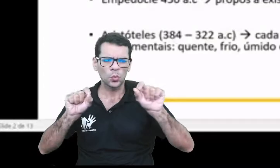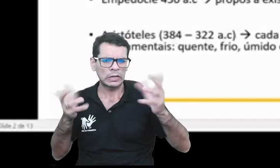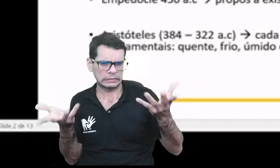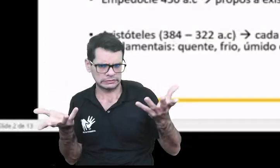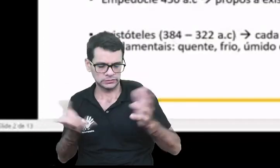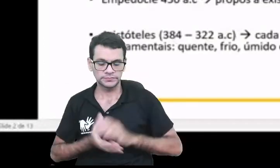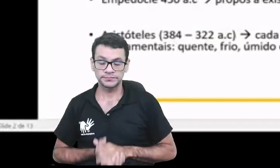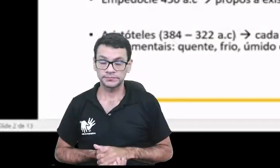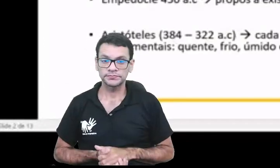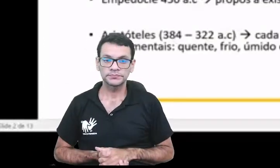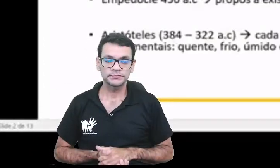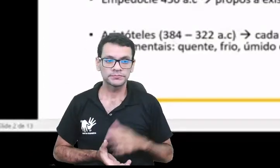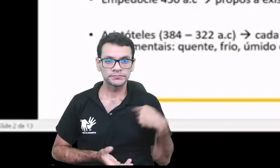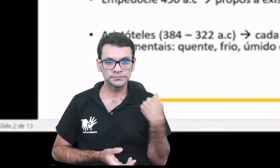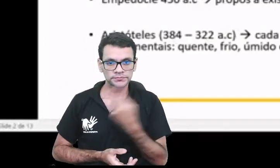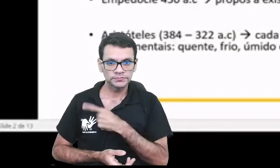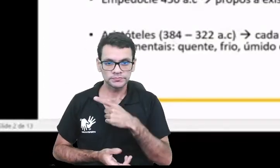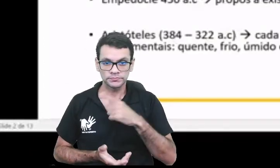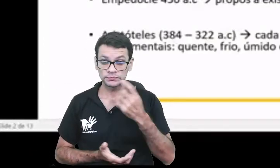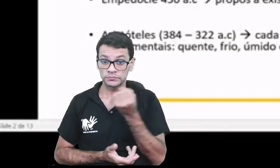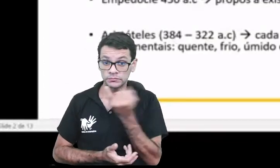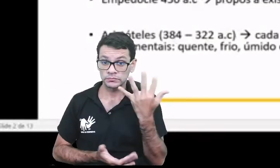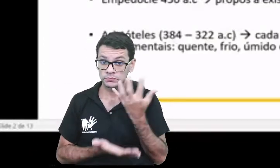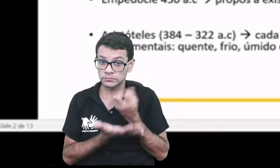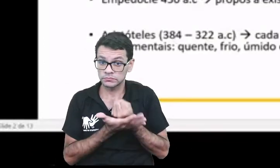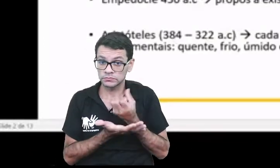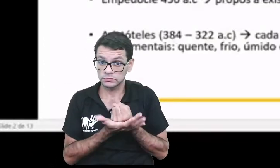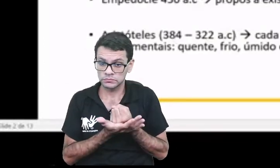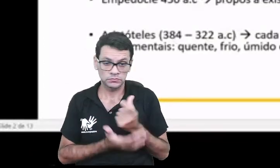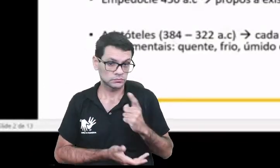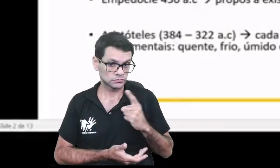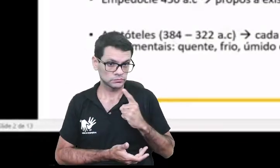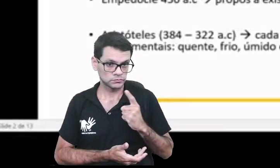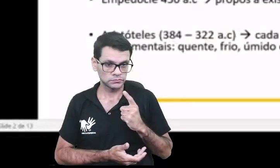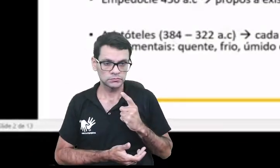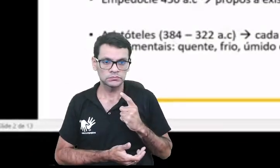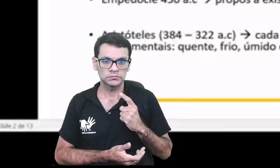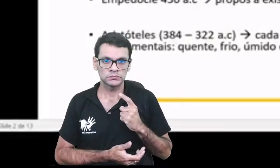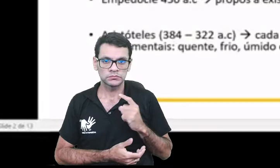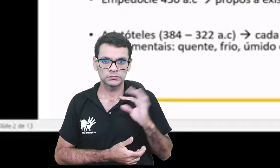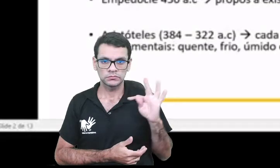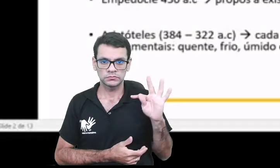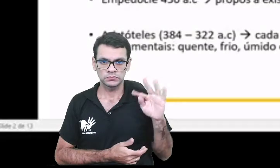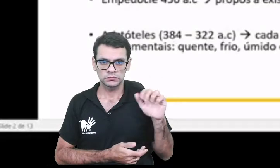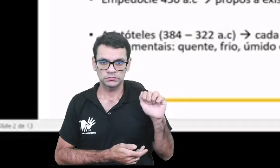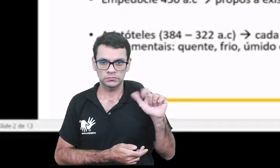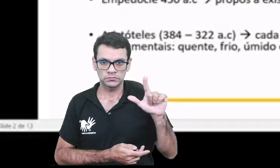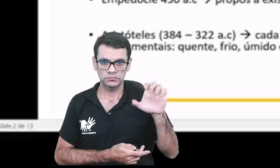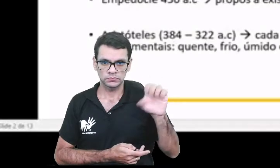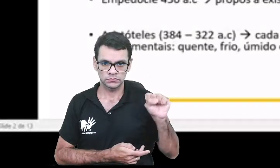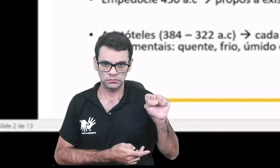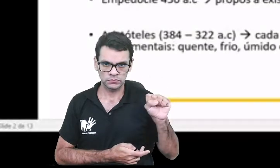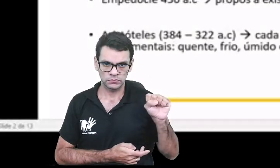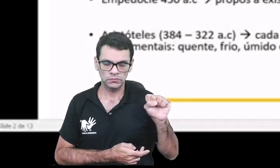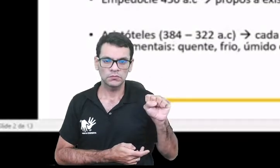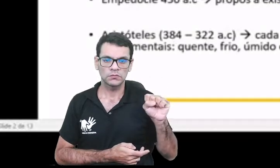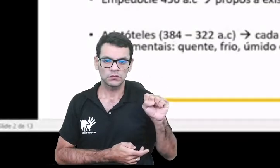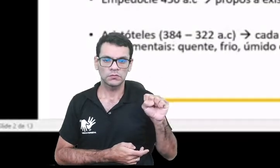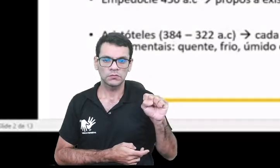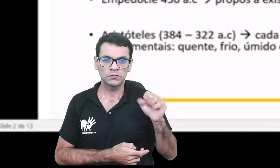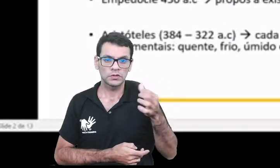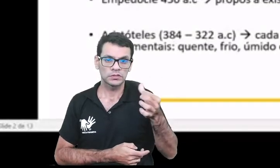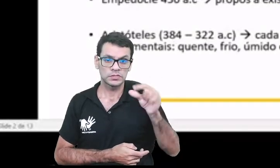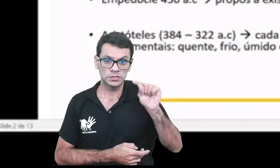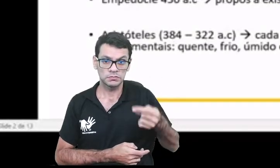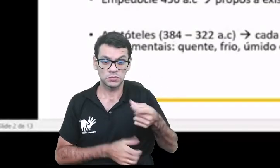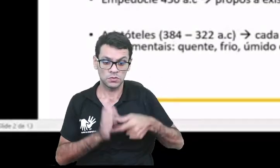né? E aí a gente tem alguns registros. Então, Tales de Mileto, né, com essa data aqui de 6.000 anos antes de